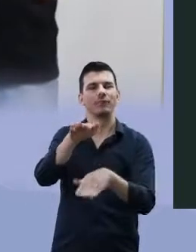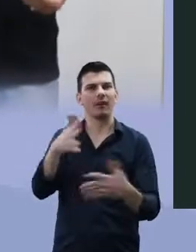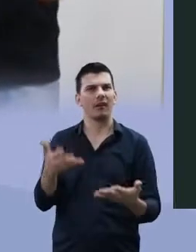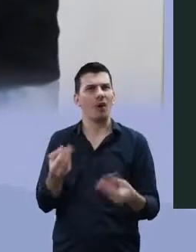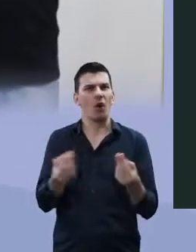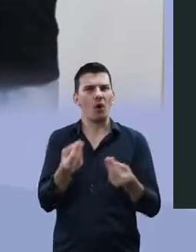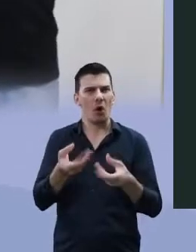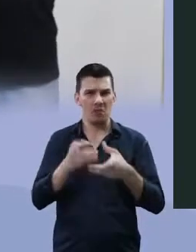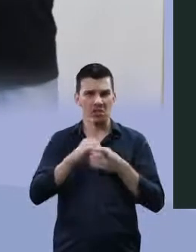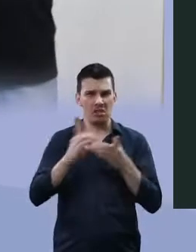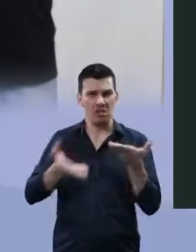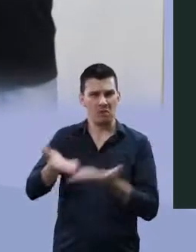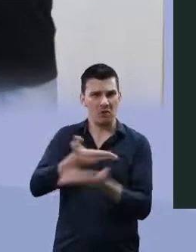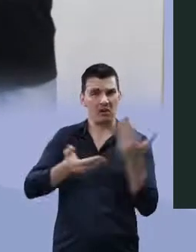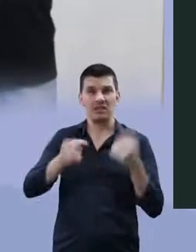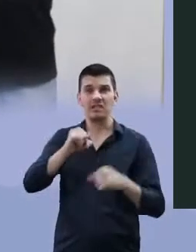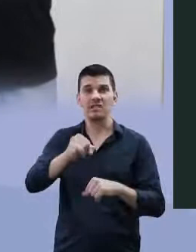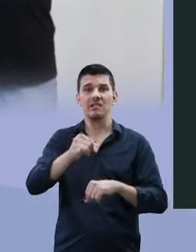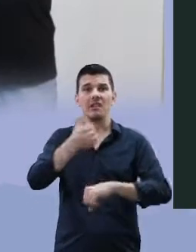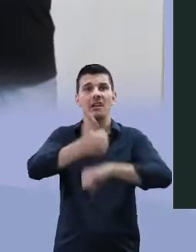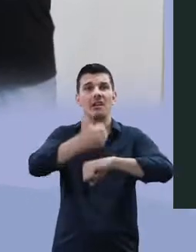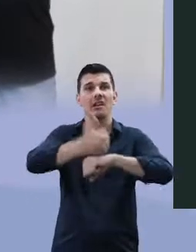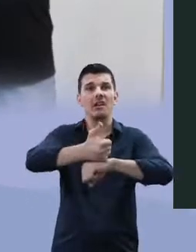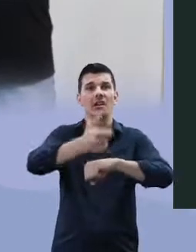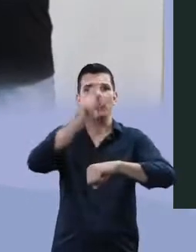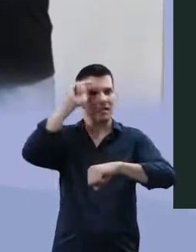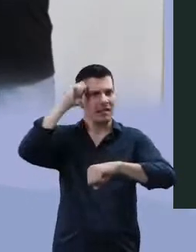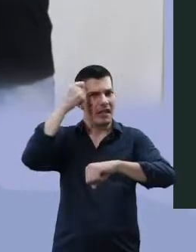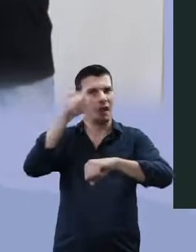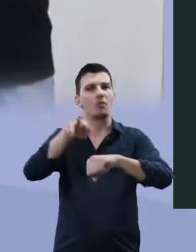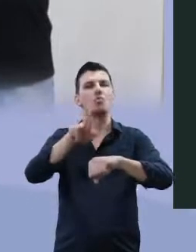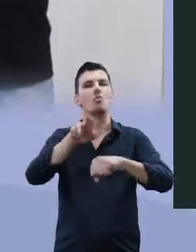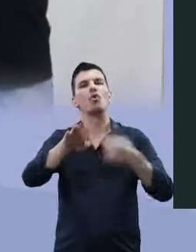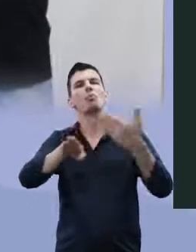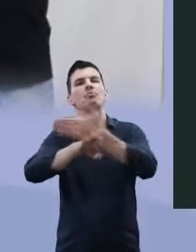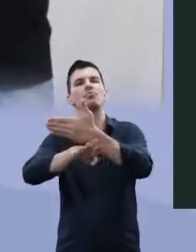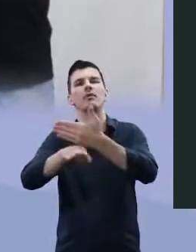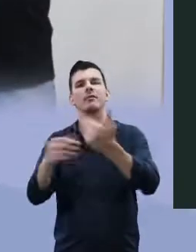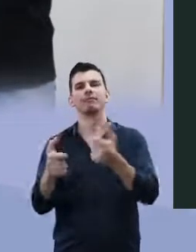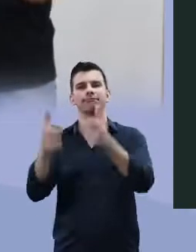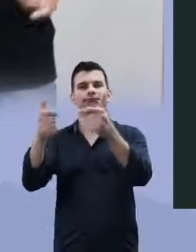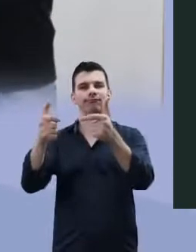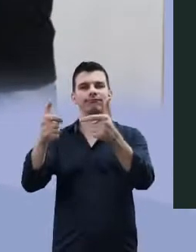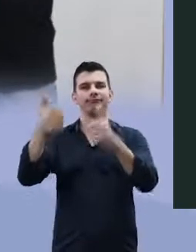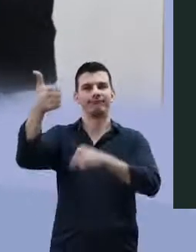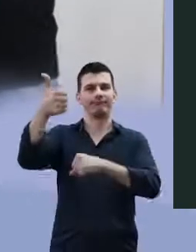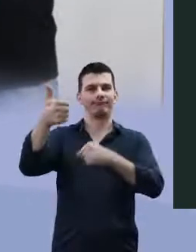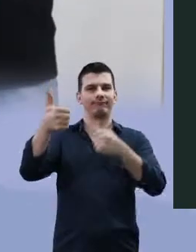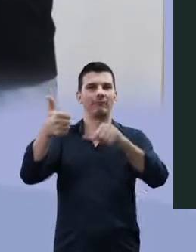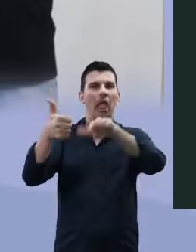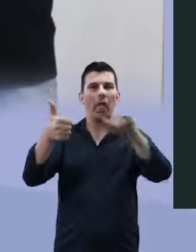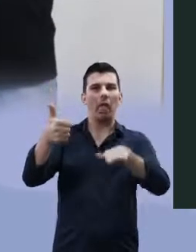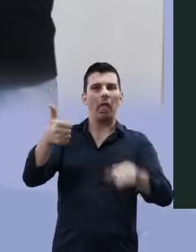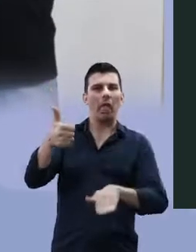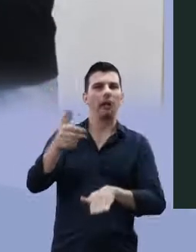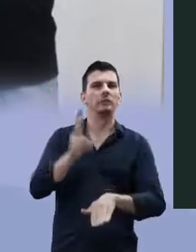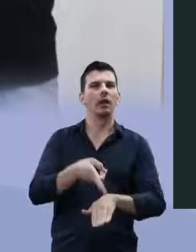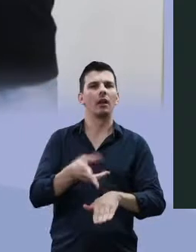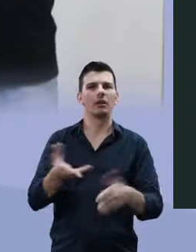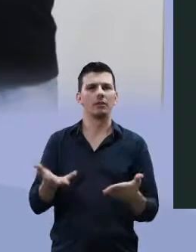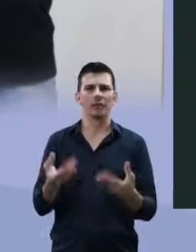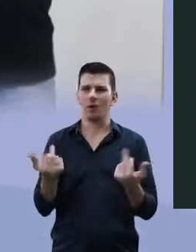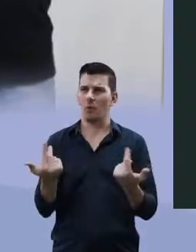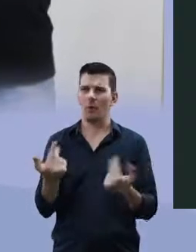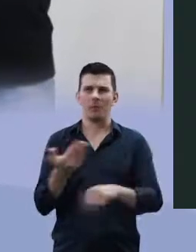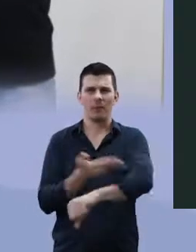de direitos como os brancos? E, por último, Stuart Hall, um sociólogo afro-britânico,